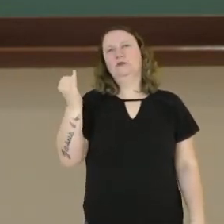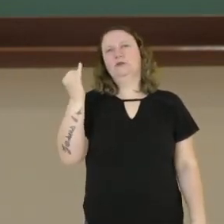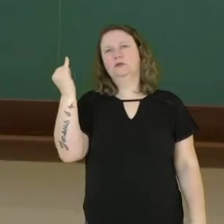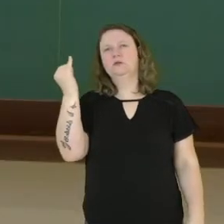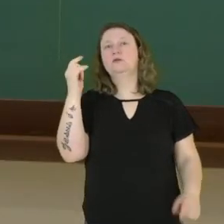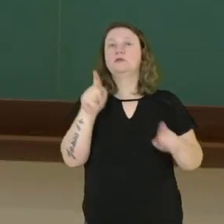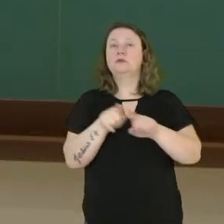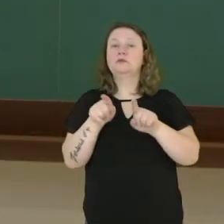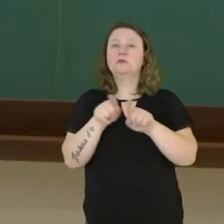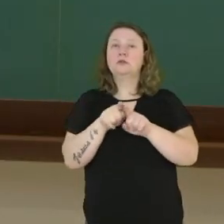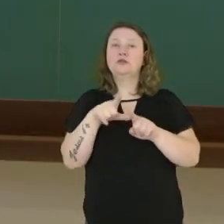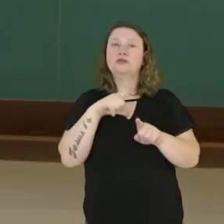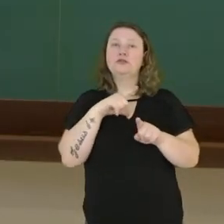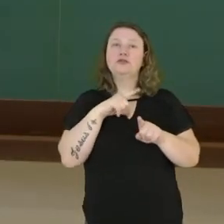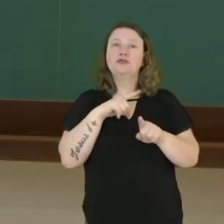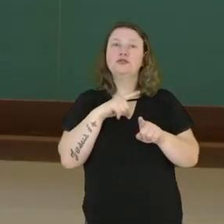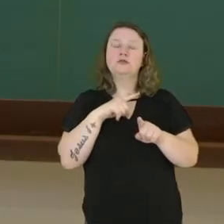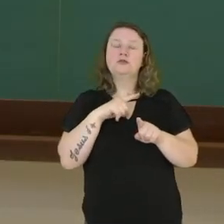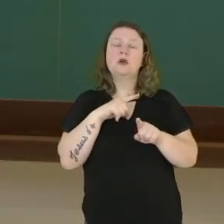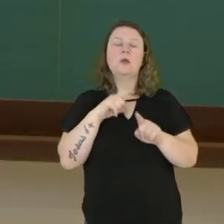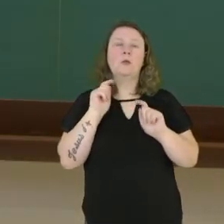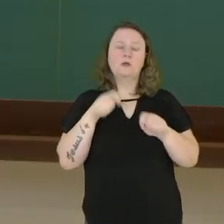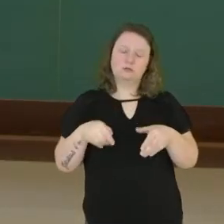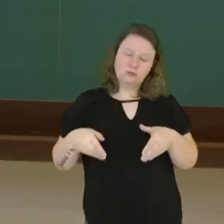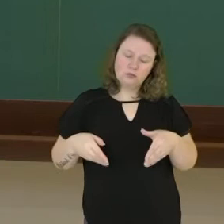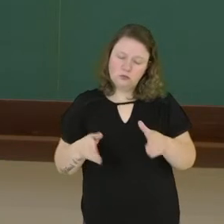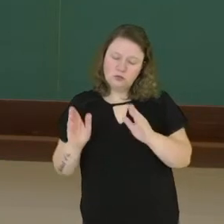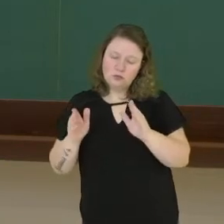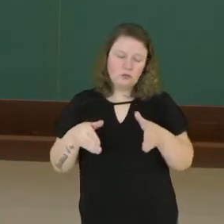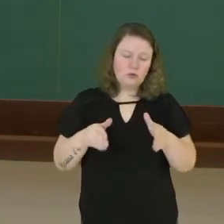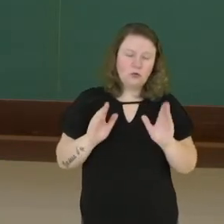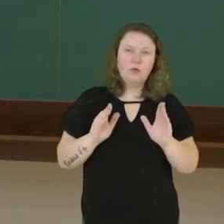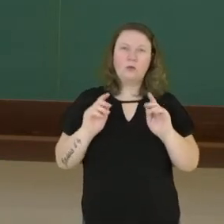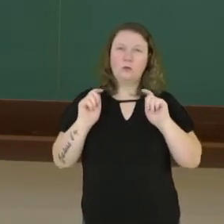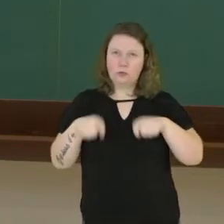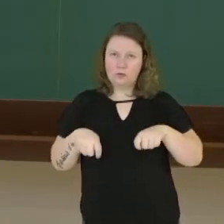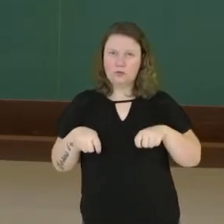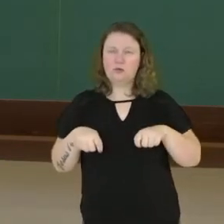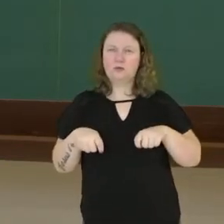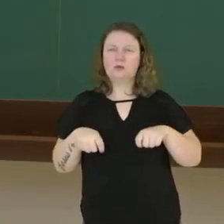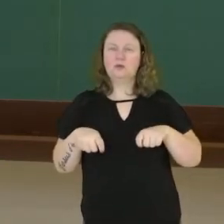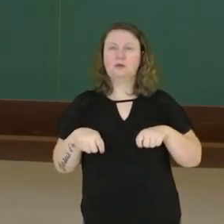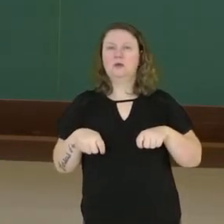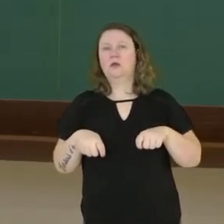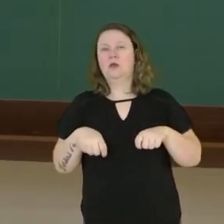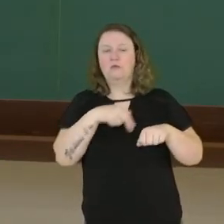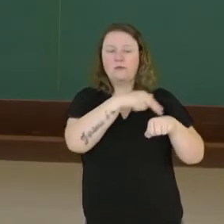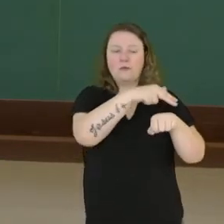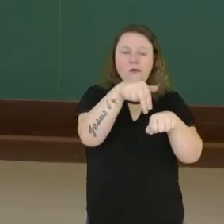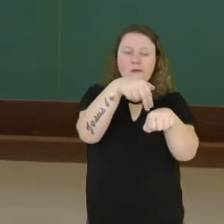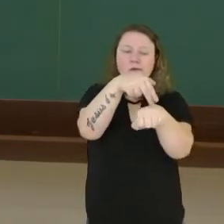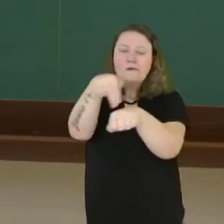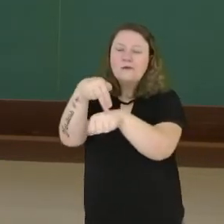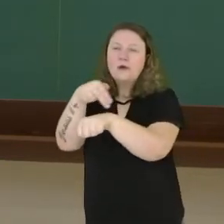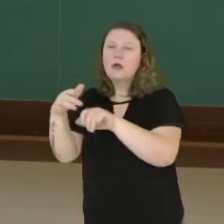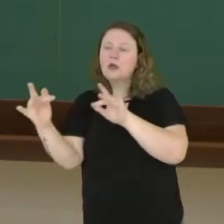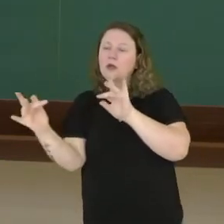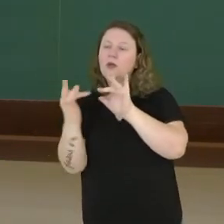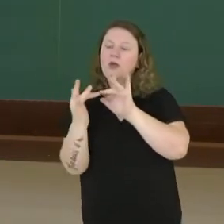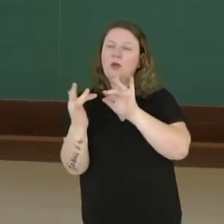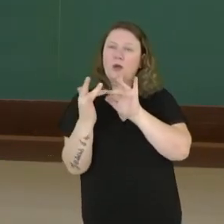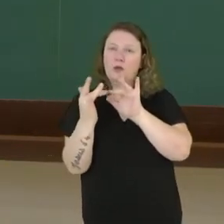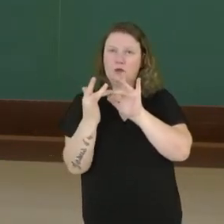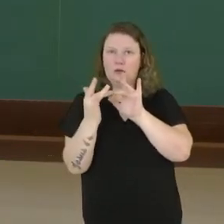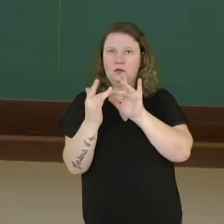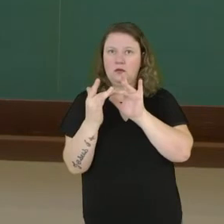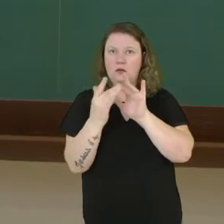essa ligação, principalmente nós vamos pensar dessa ligação que existia dentre essas nações aqui